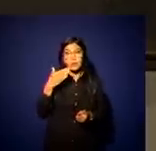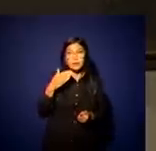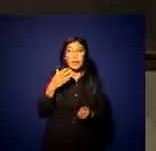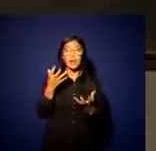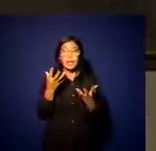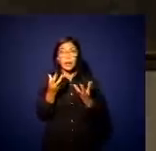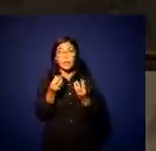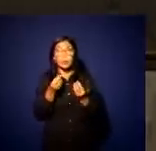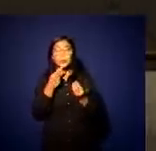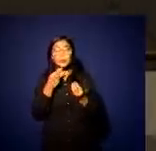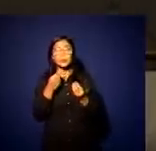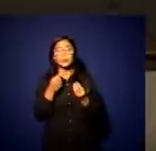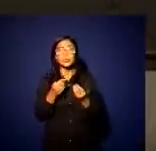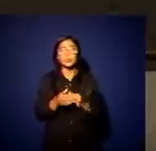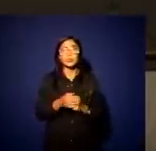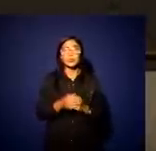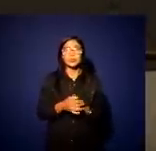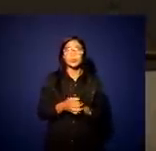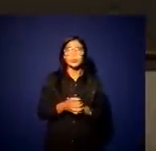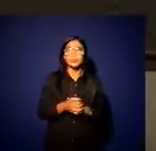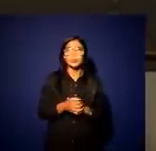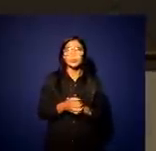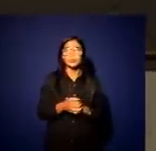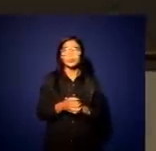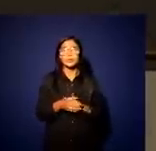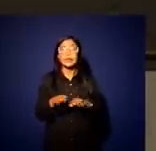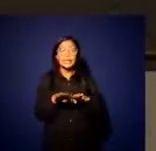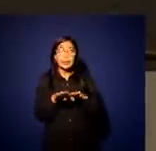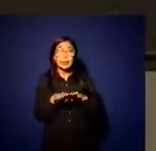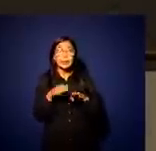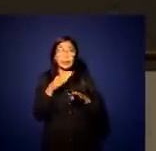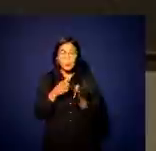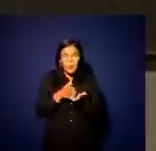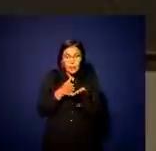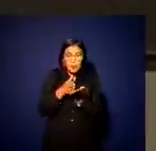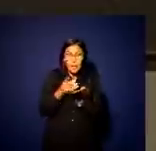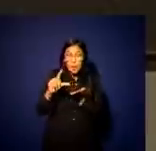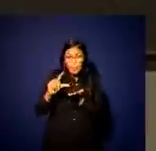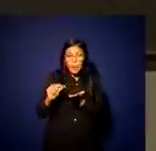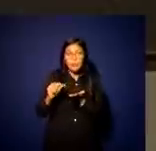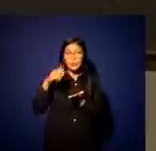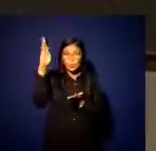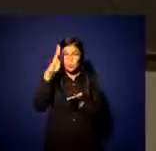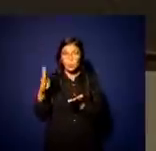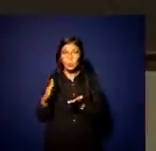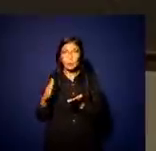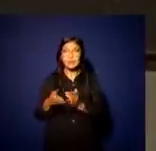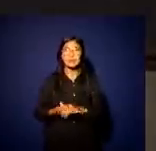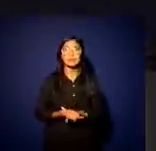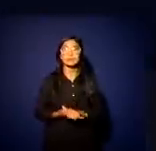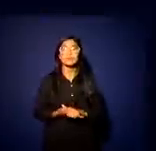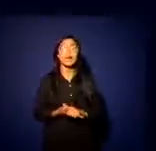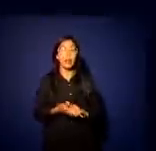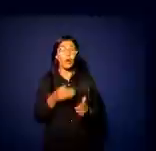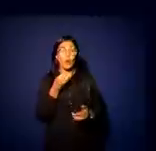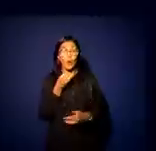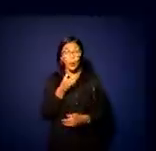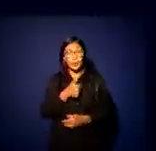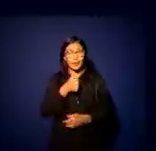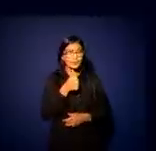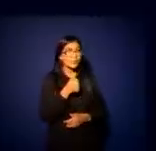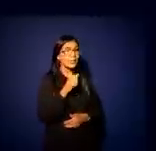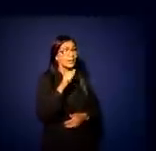consumo mais questionário short e com uma direcional bem baixo aqui no Brasil excelente bom